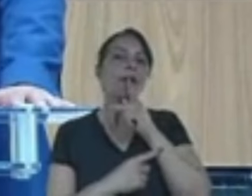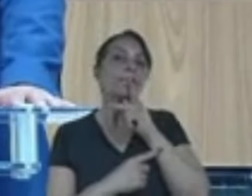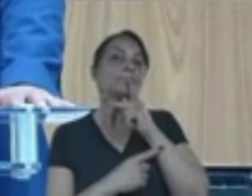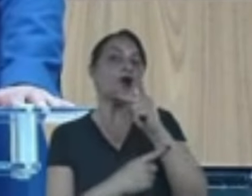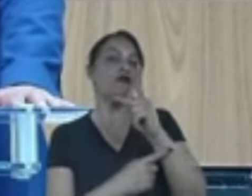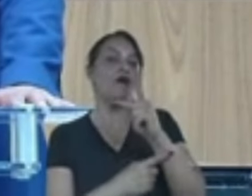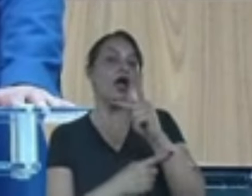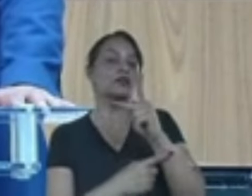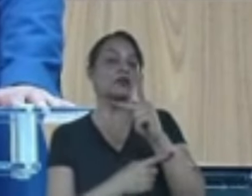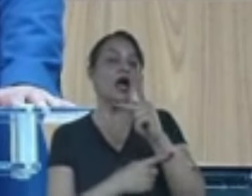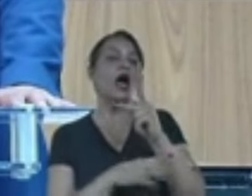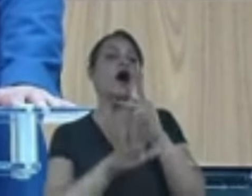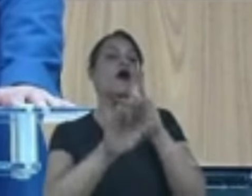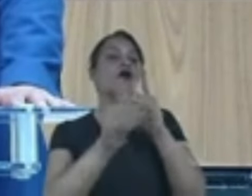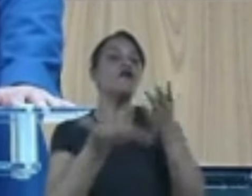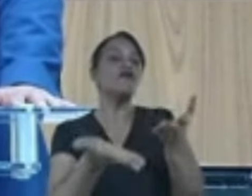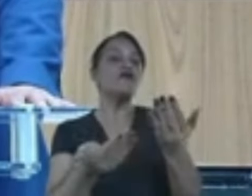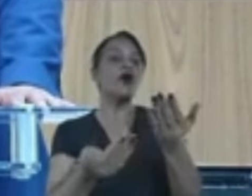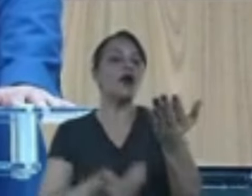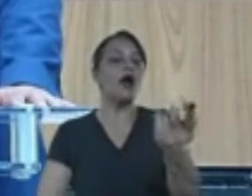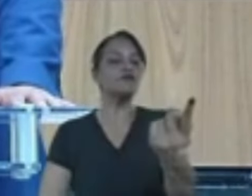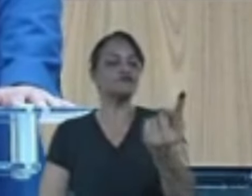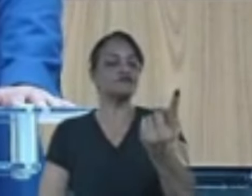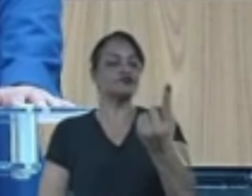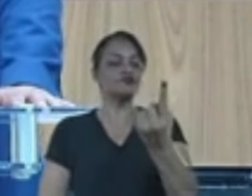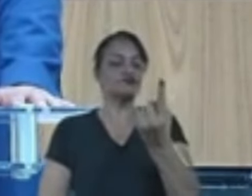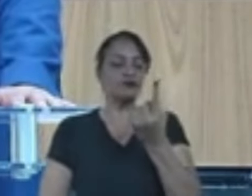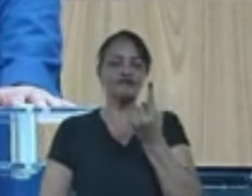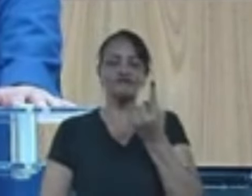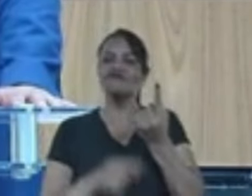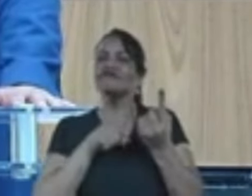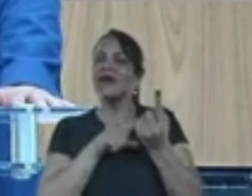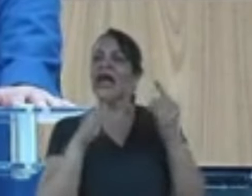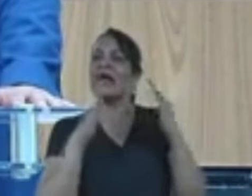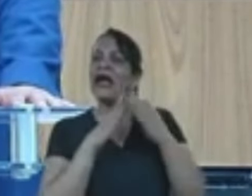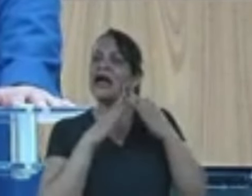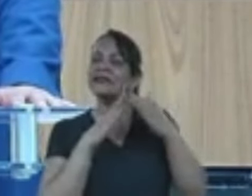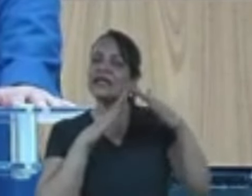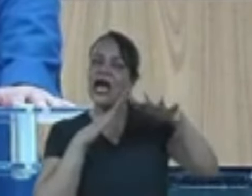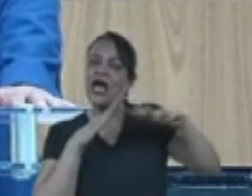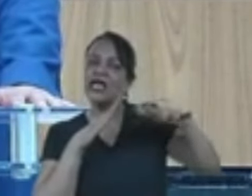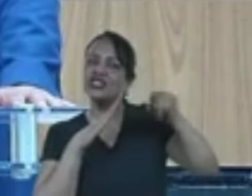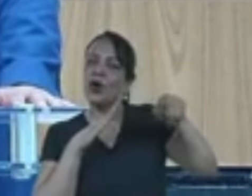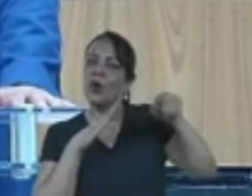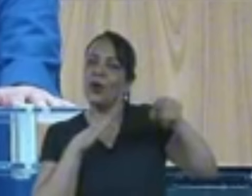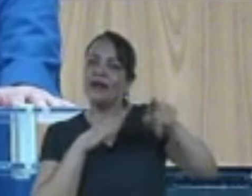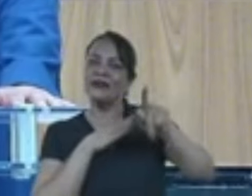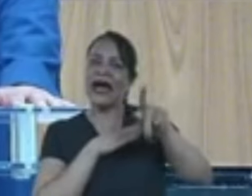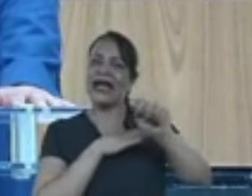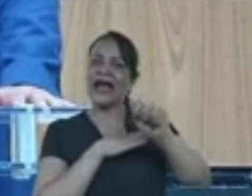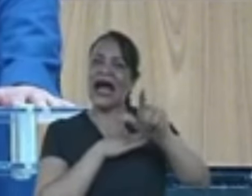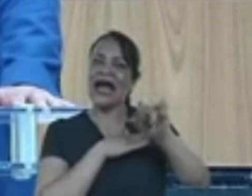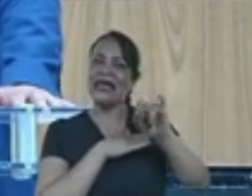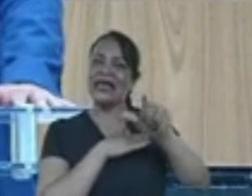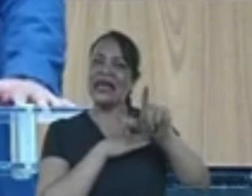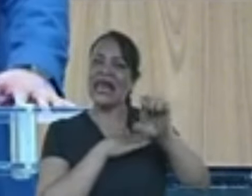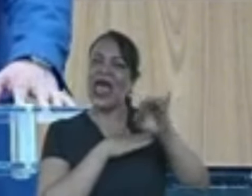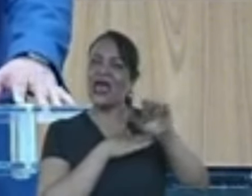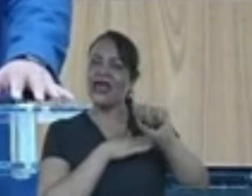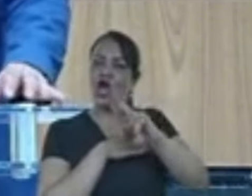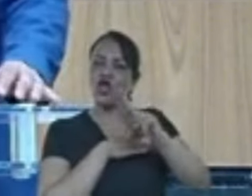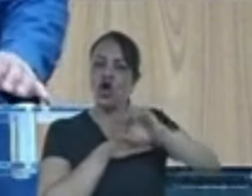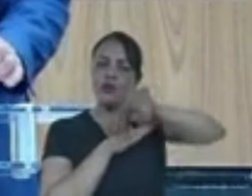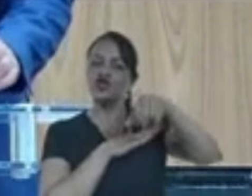que morava na Galiléia, e esse profeta se chamava